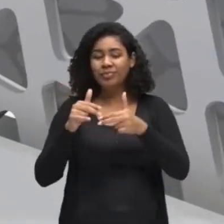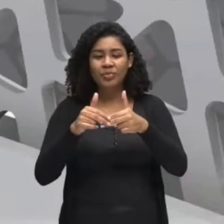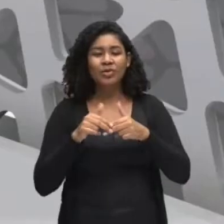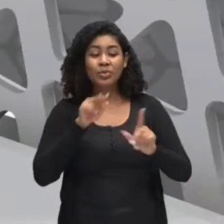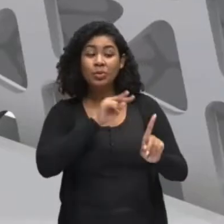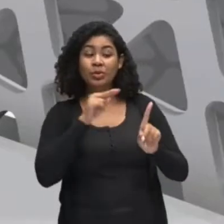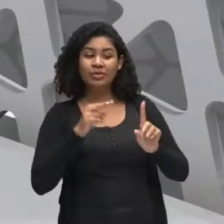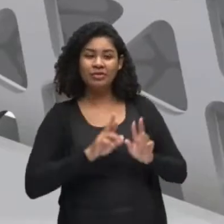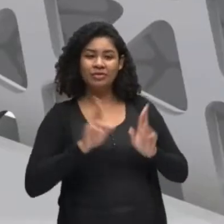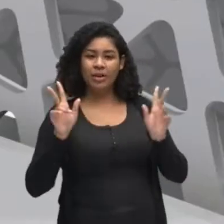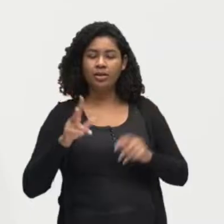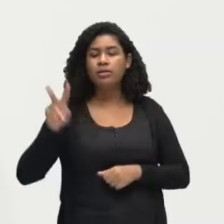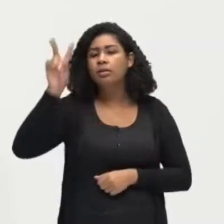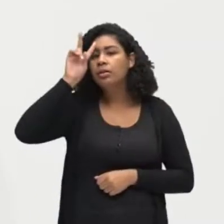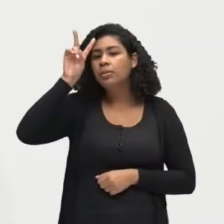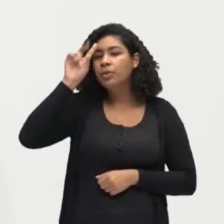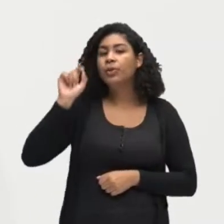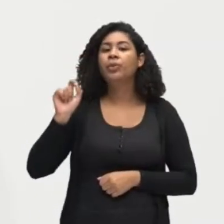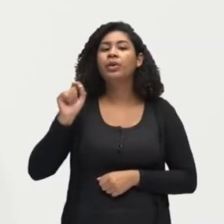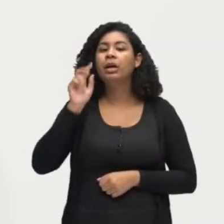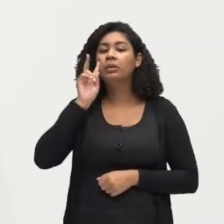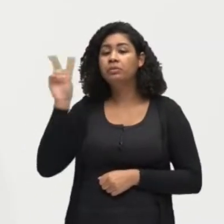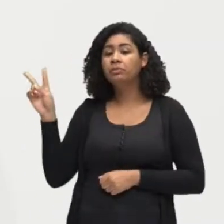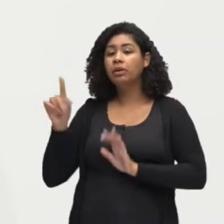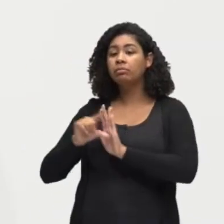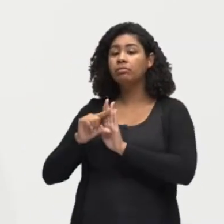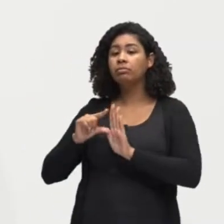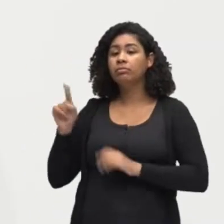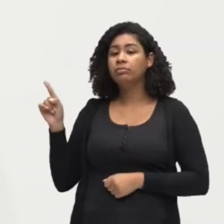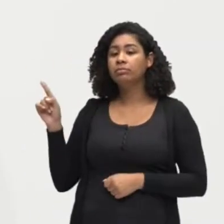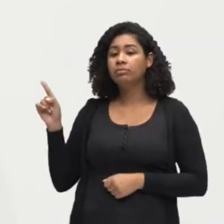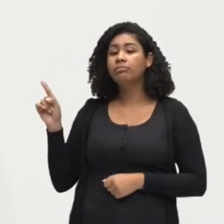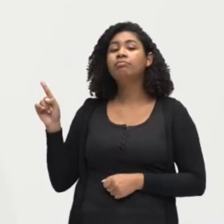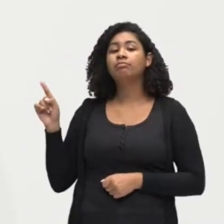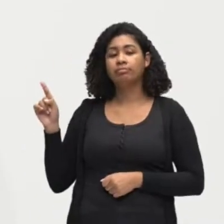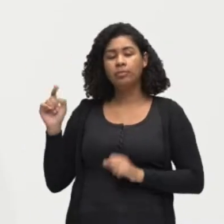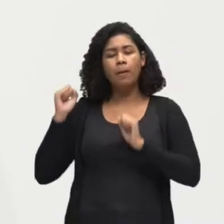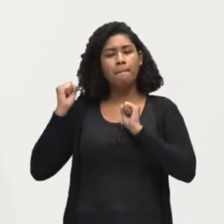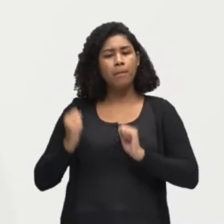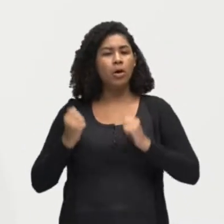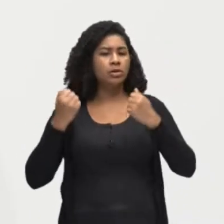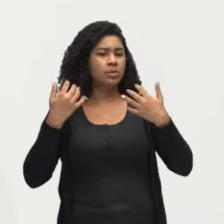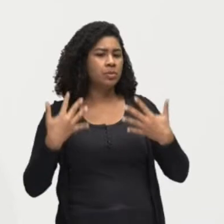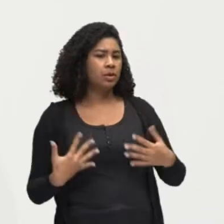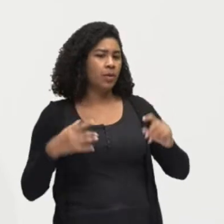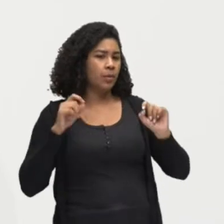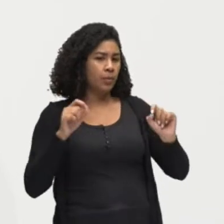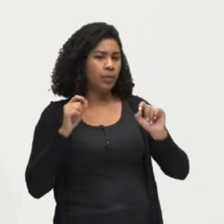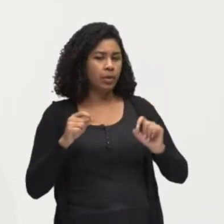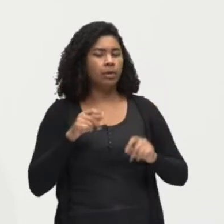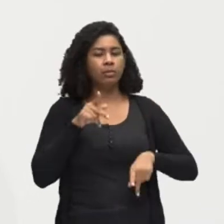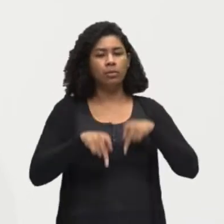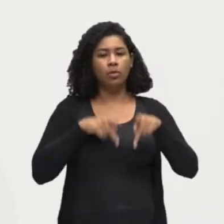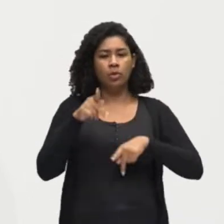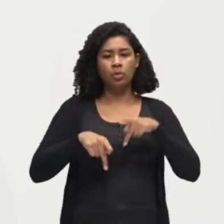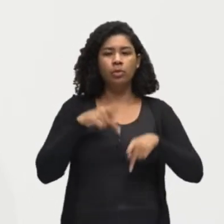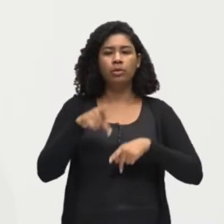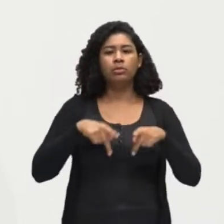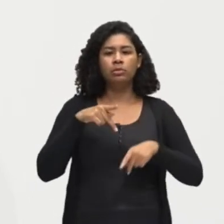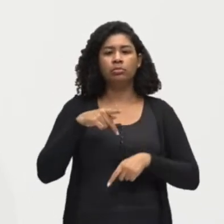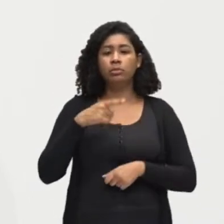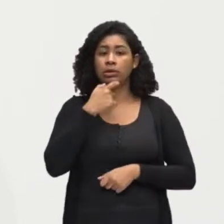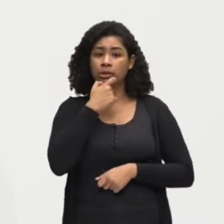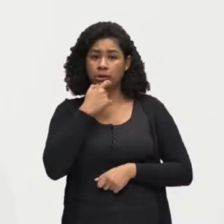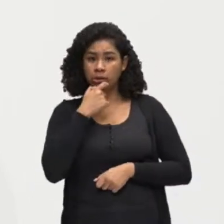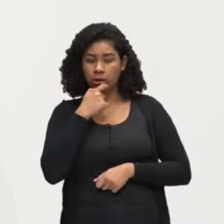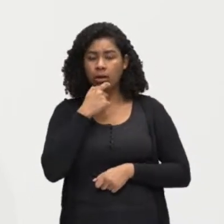olha como diz o nosso texto, só para vocês gravarem isso, que nós podemos citar também os ingleses, os